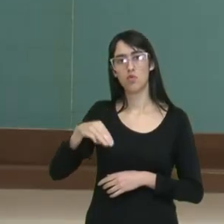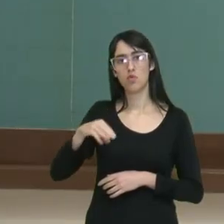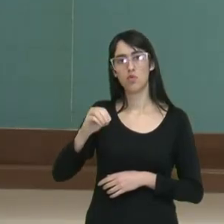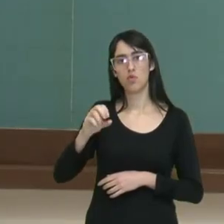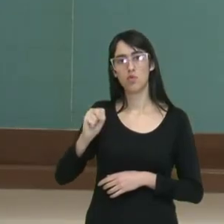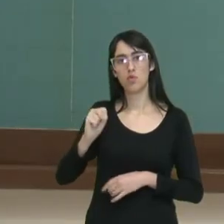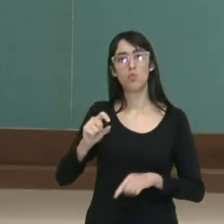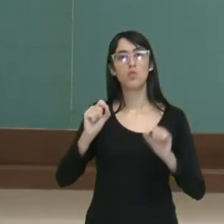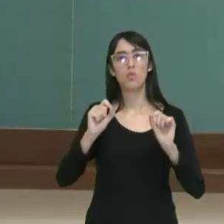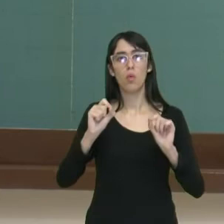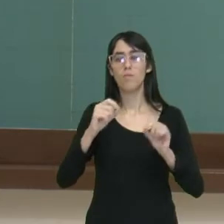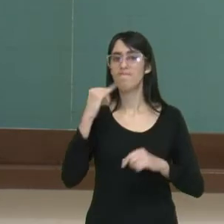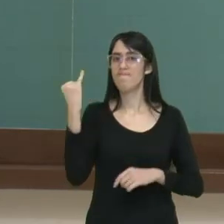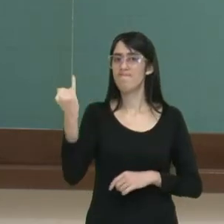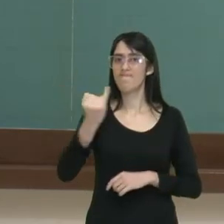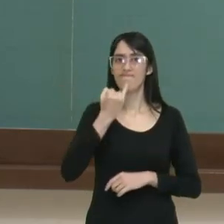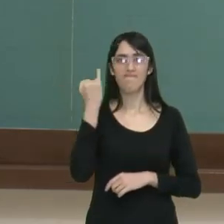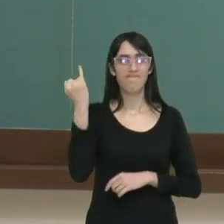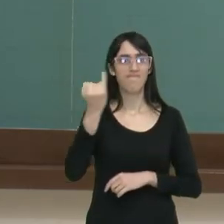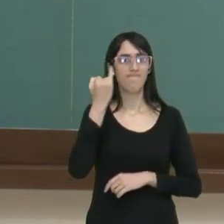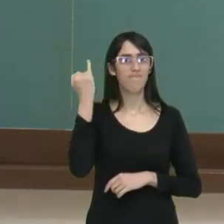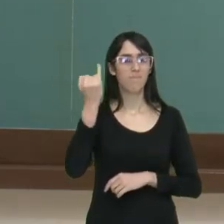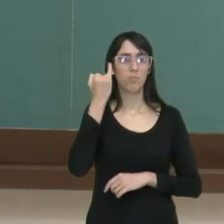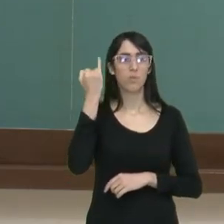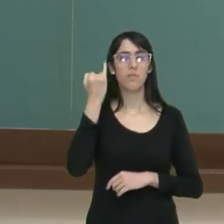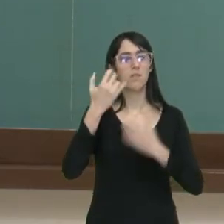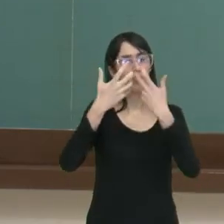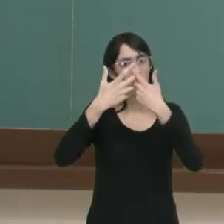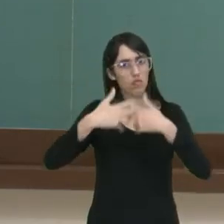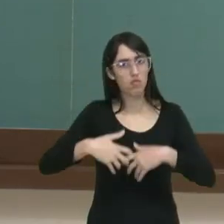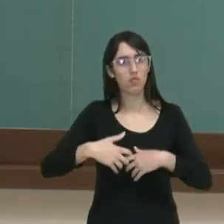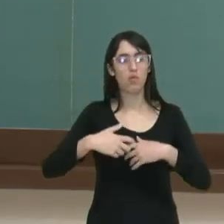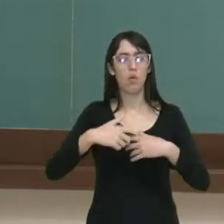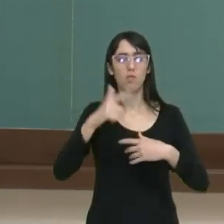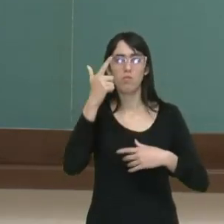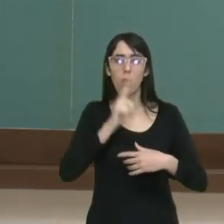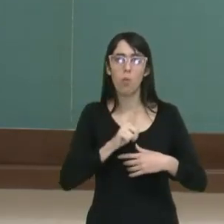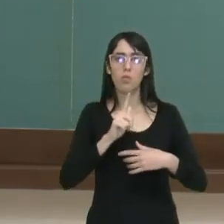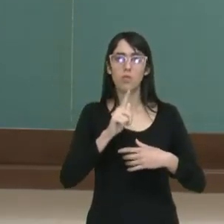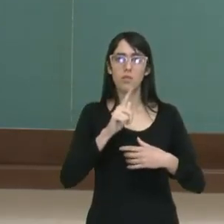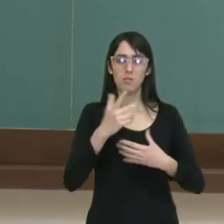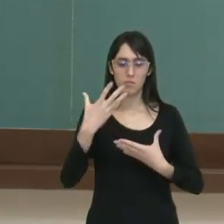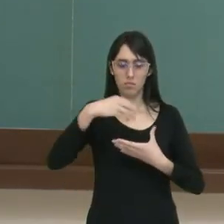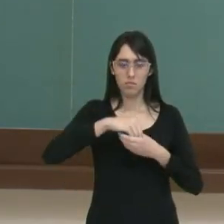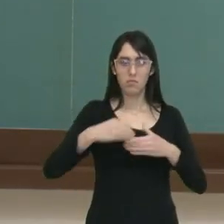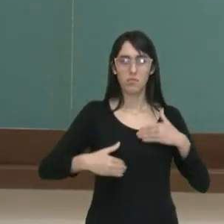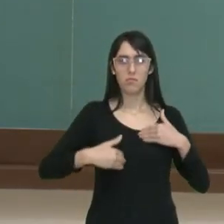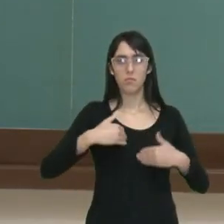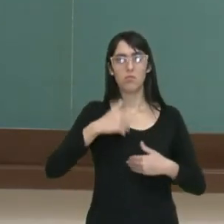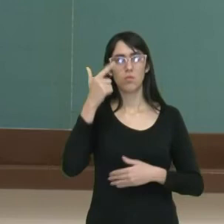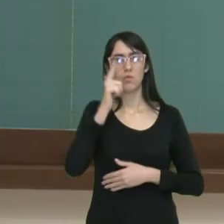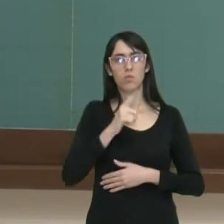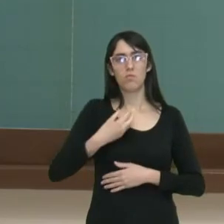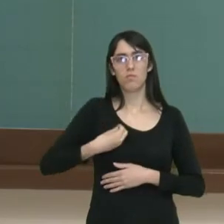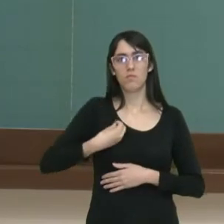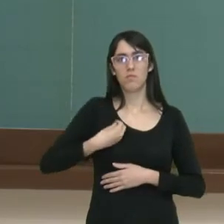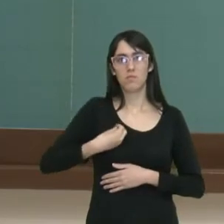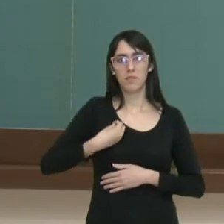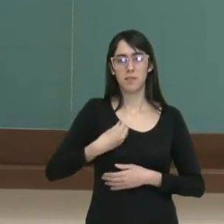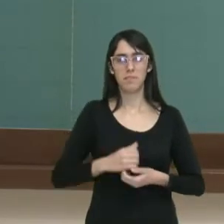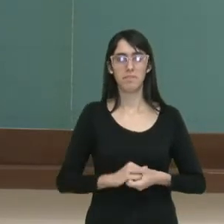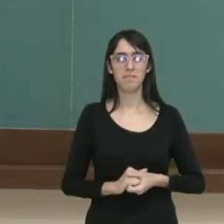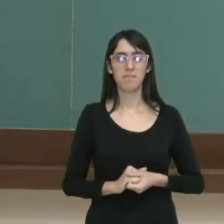são fundamentais para o funcionamento e para a sobrevivência do indivíduo.